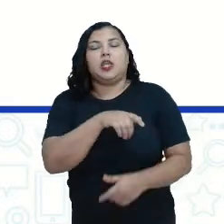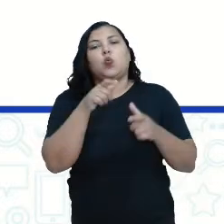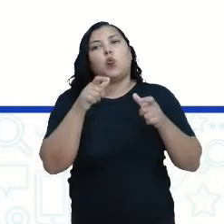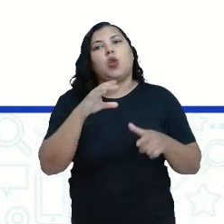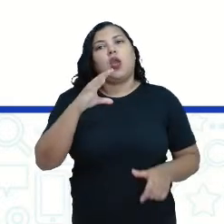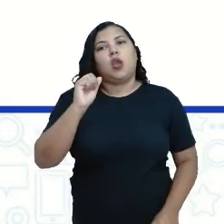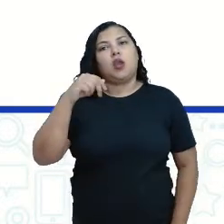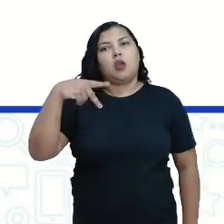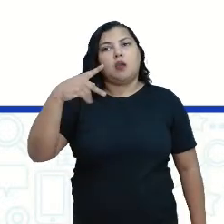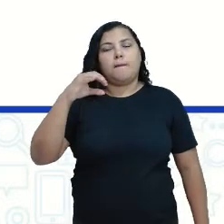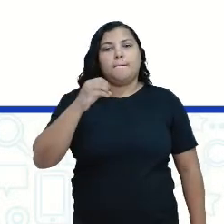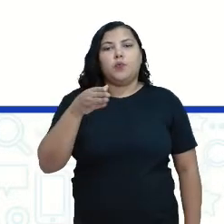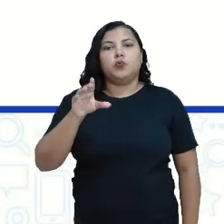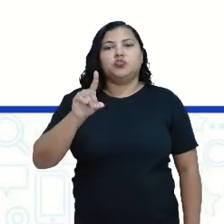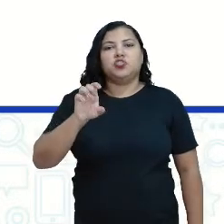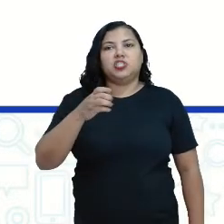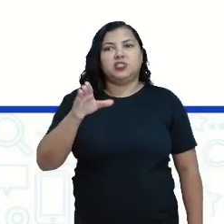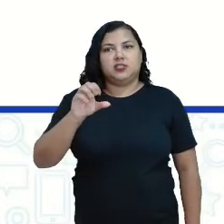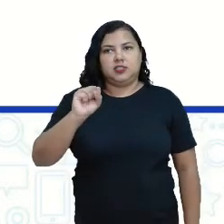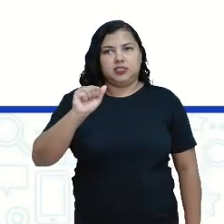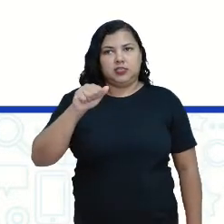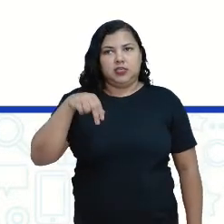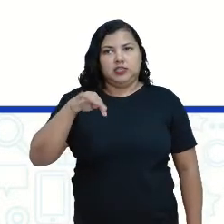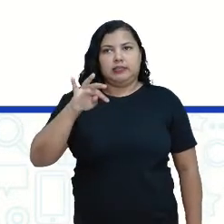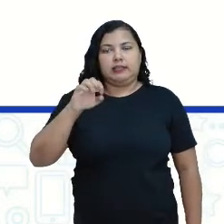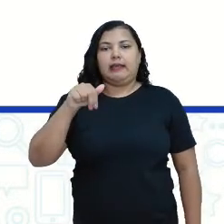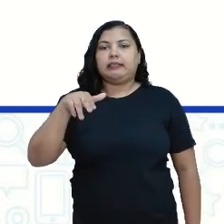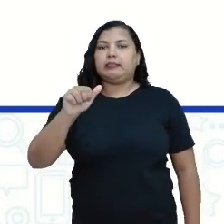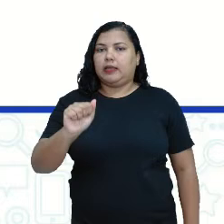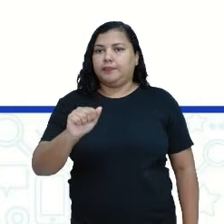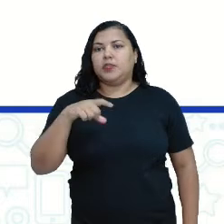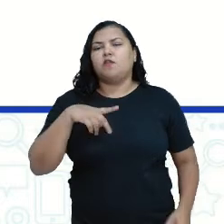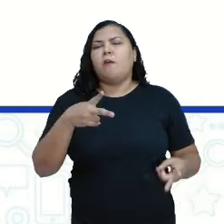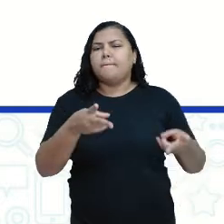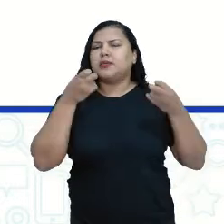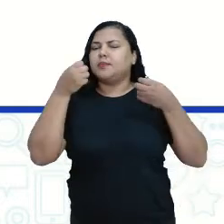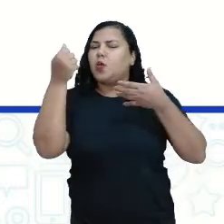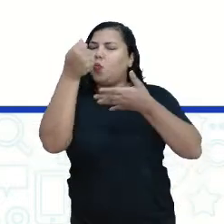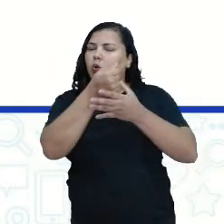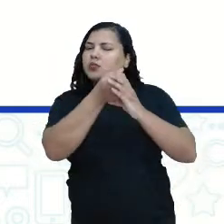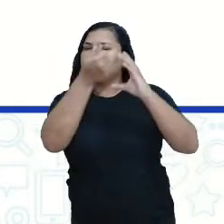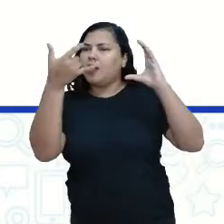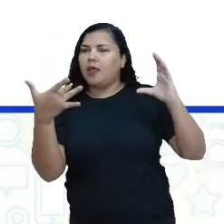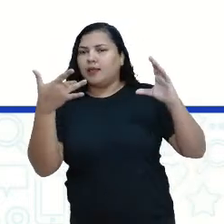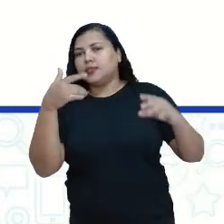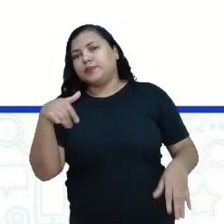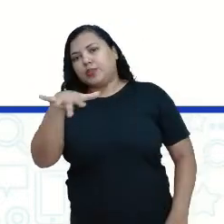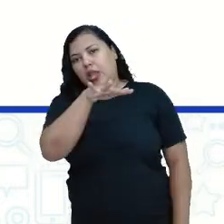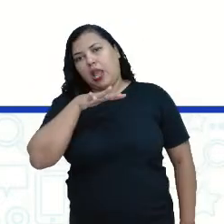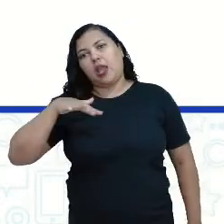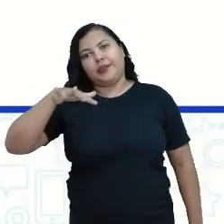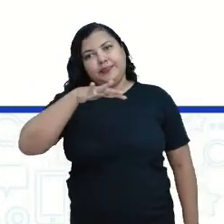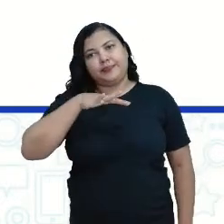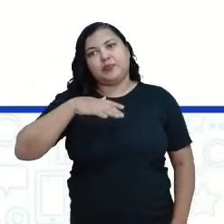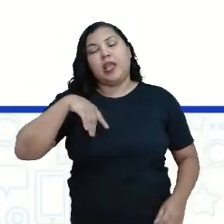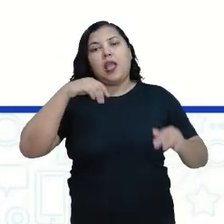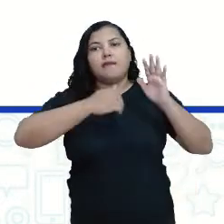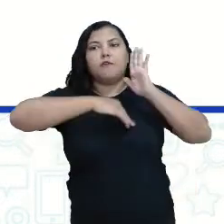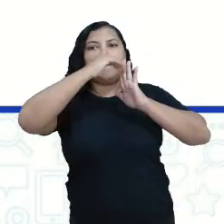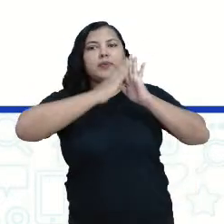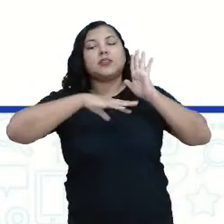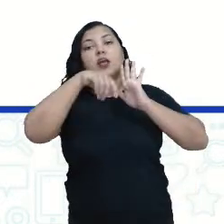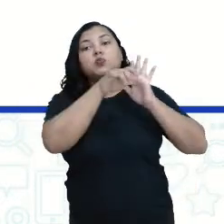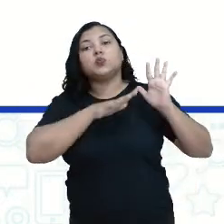Então, vamos tentar levantar agora alguns elementos dessa imagem. Primeiro local, né, a imagem foi pintada, né, mostrando